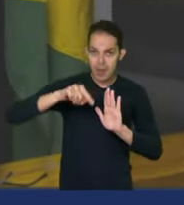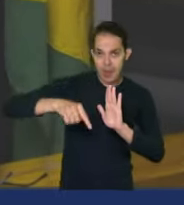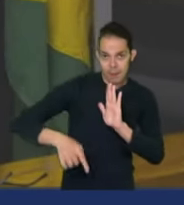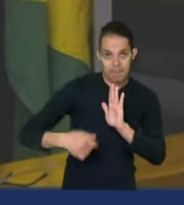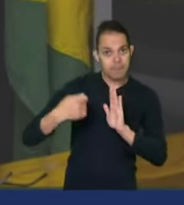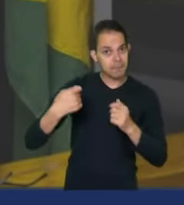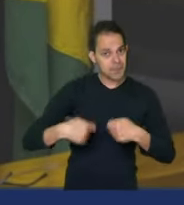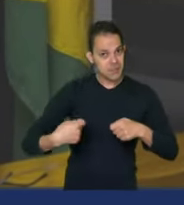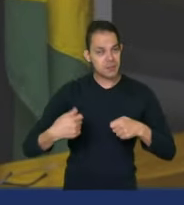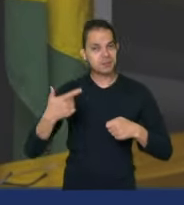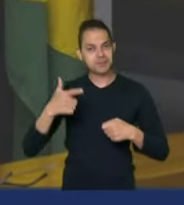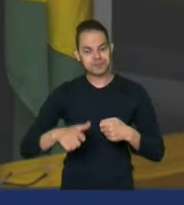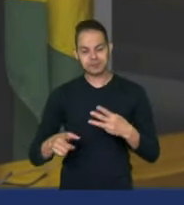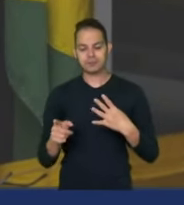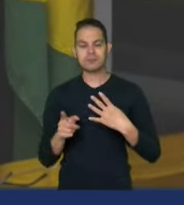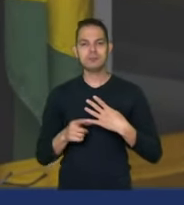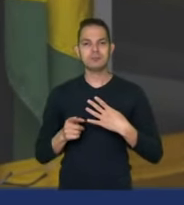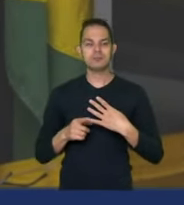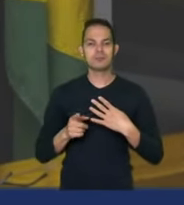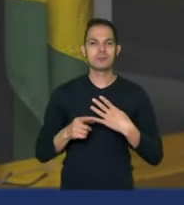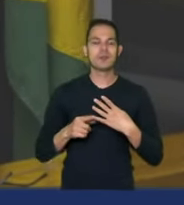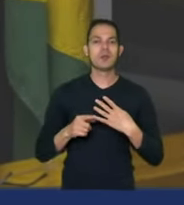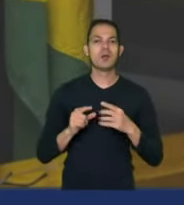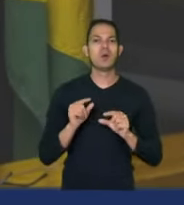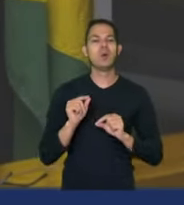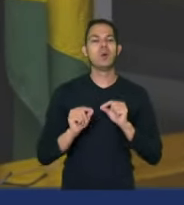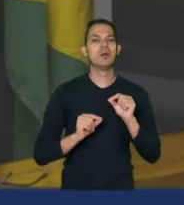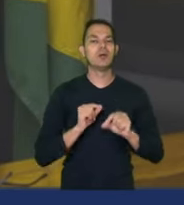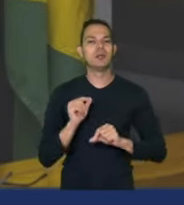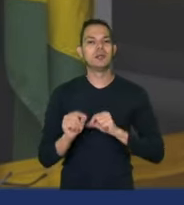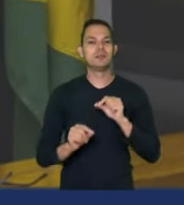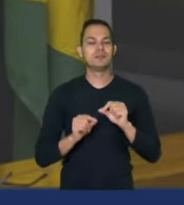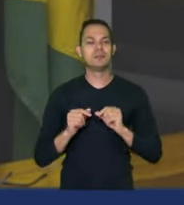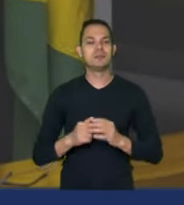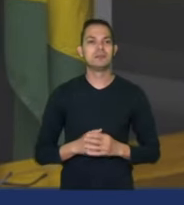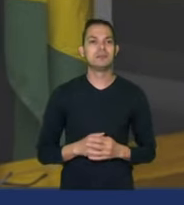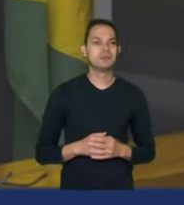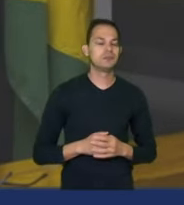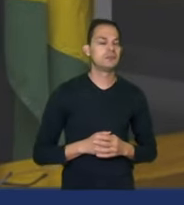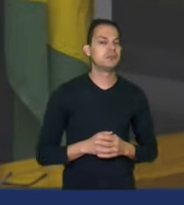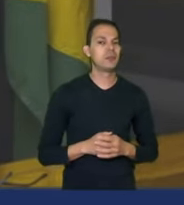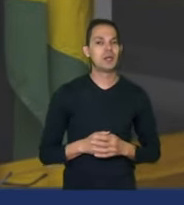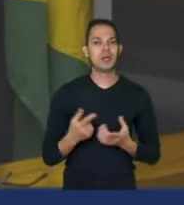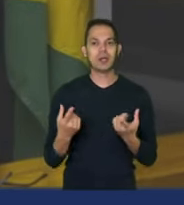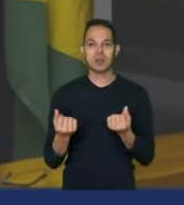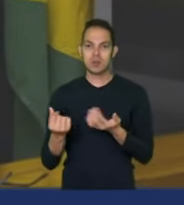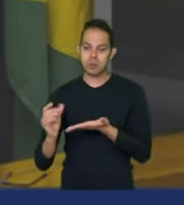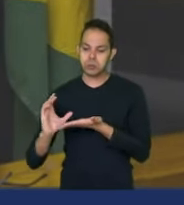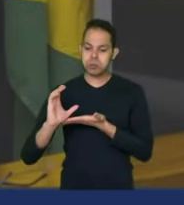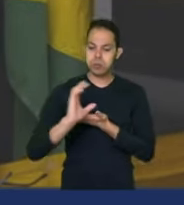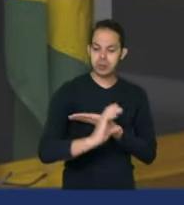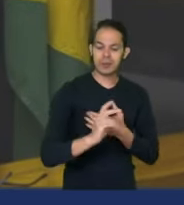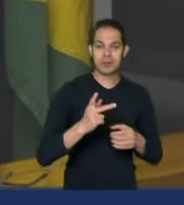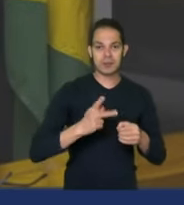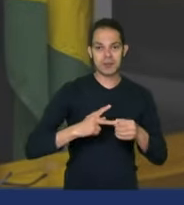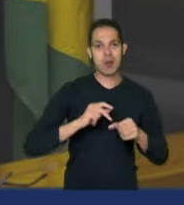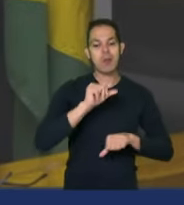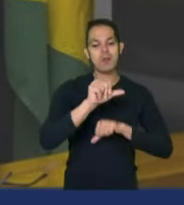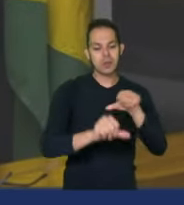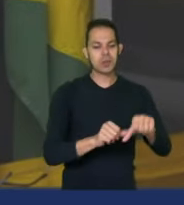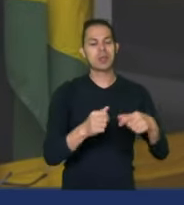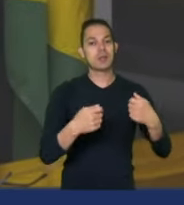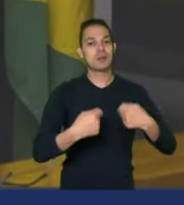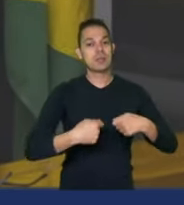presidente, também é preciso de mudar a composição acionária da Petrobras. Eu percebo